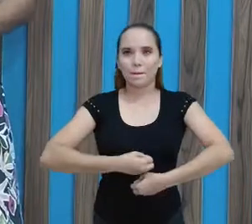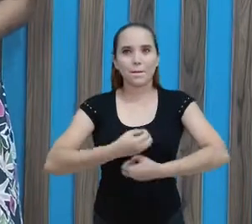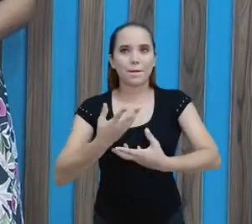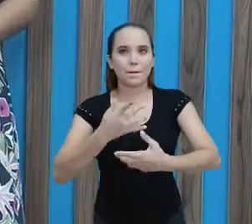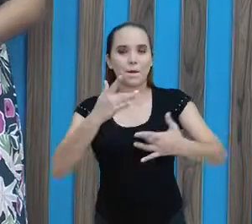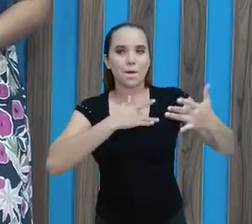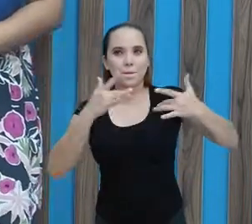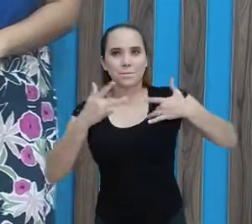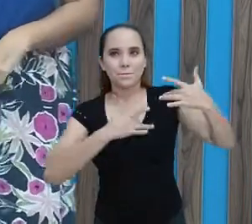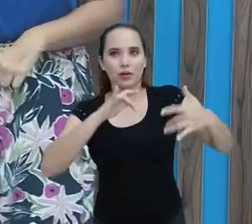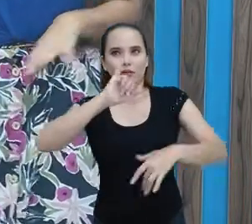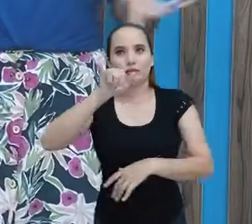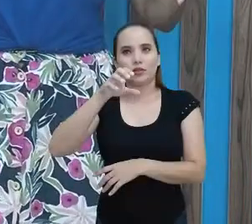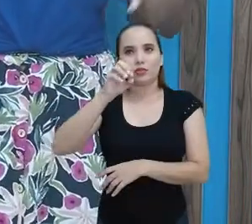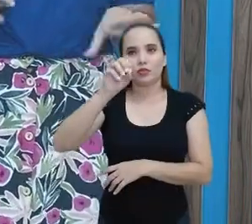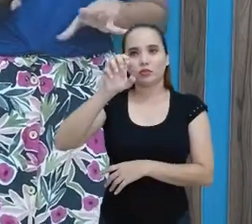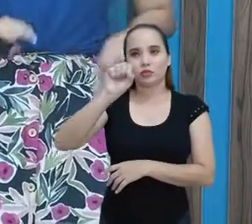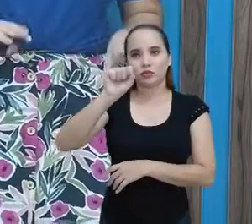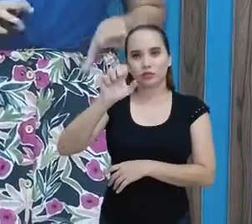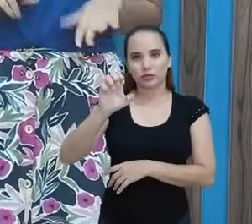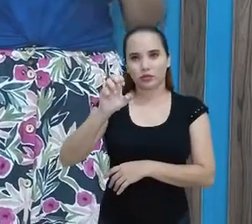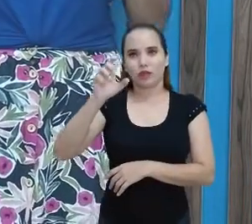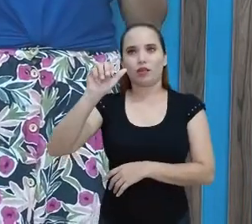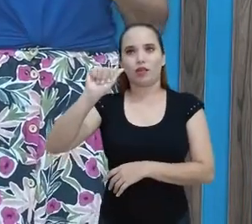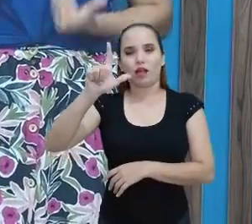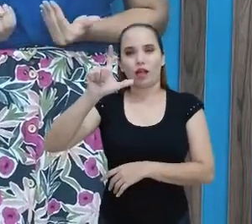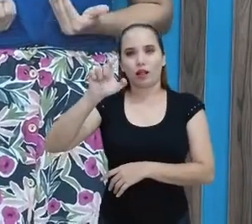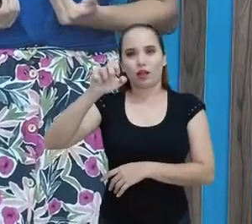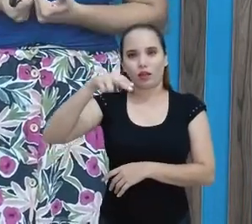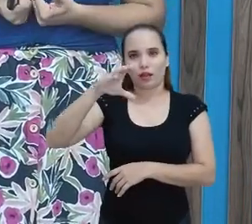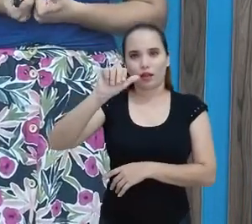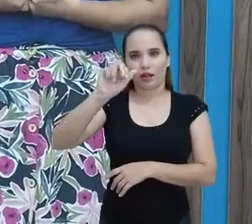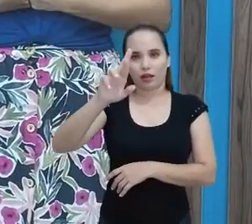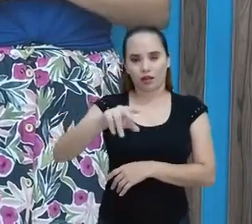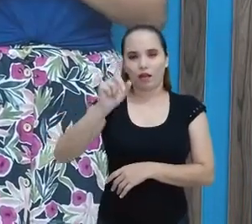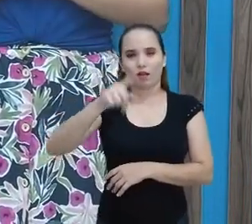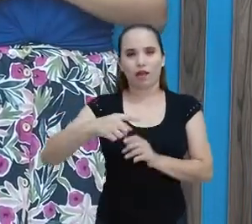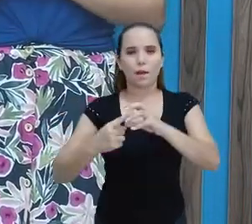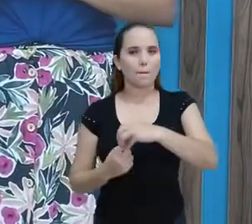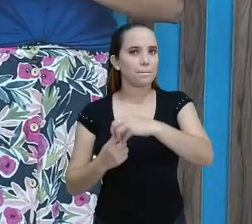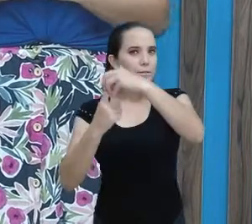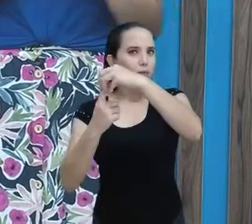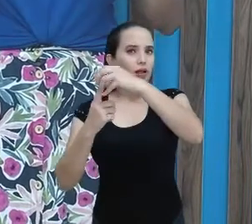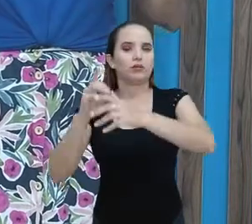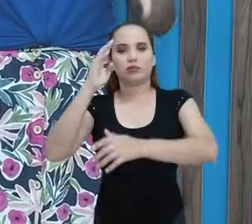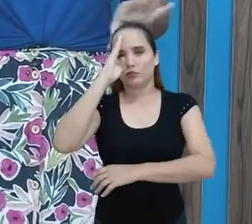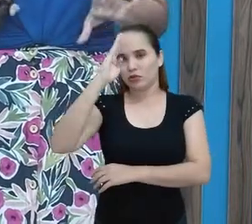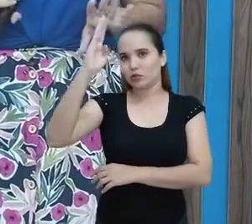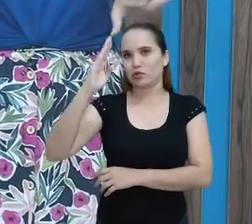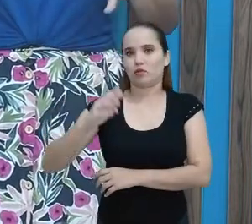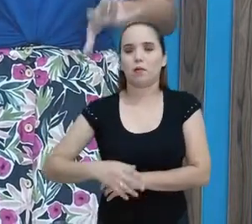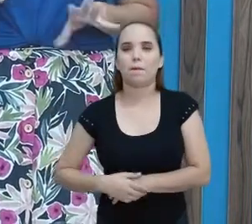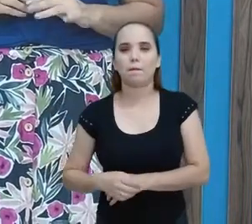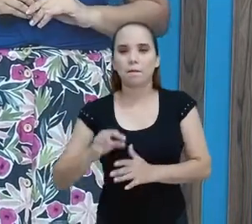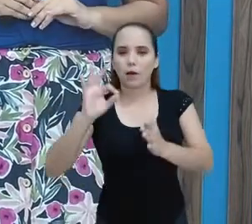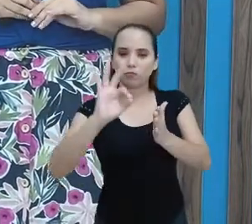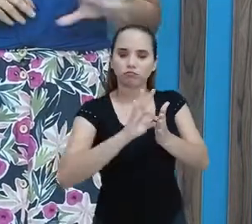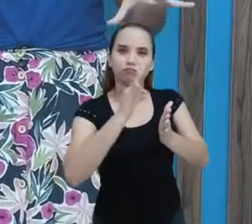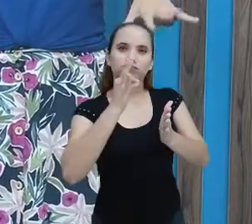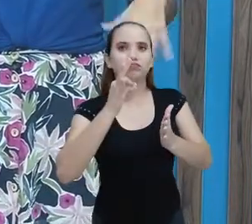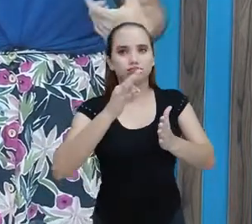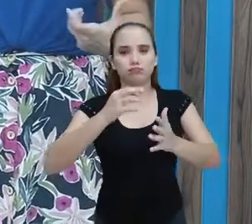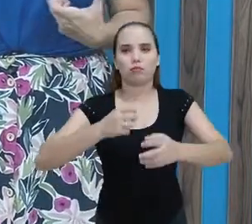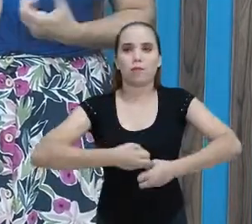Alencar, que é uma das principais obras do romantismo brasileiro. Tá? Então, não se assustem com